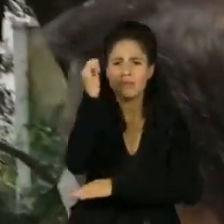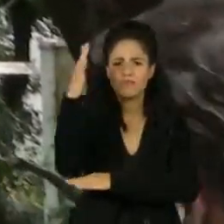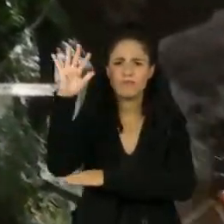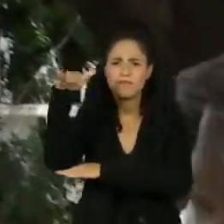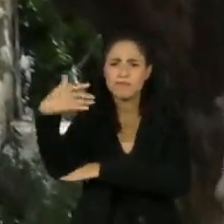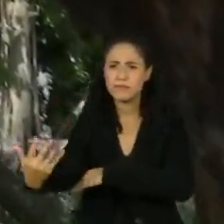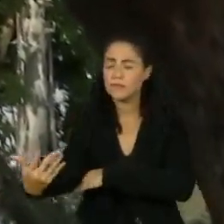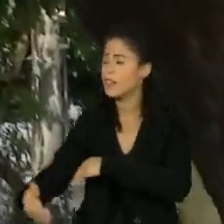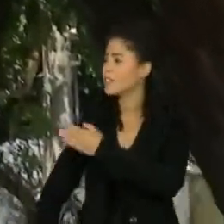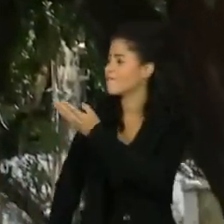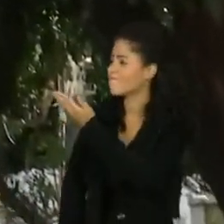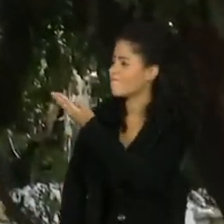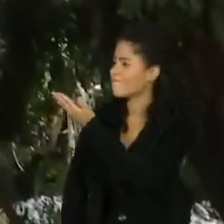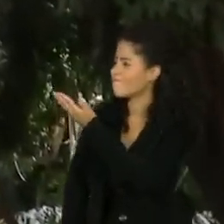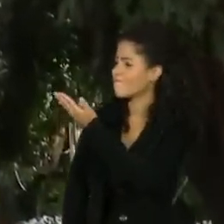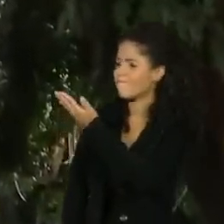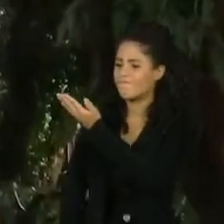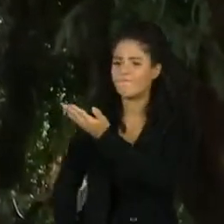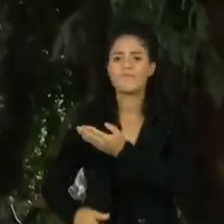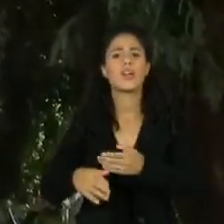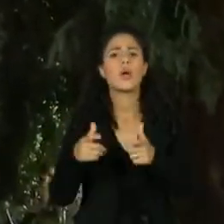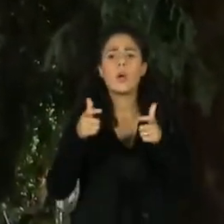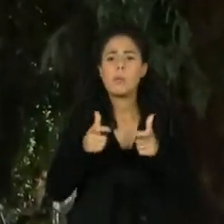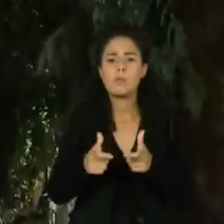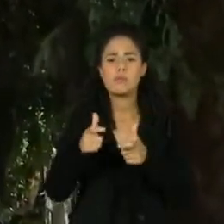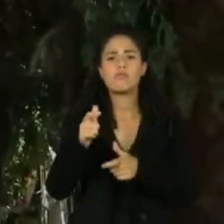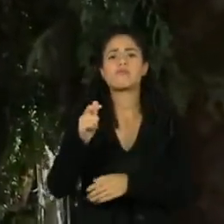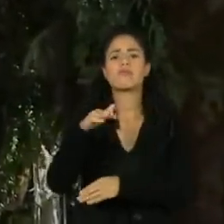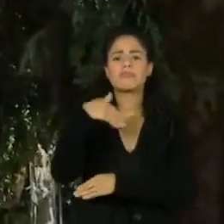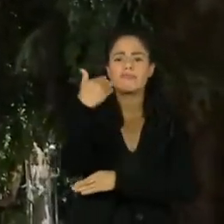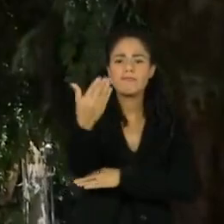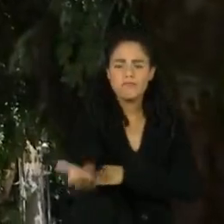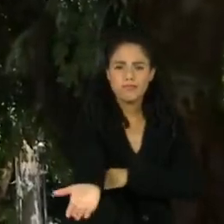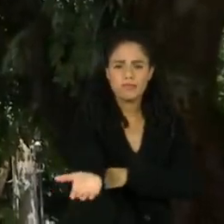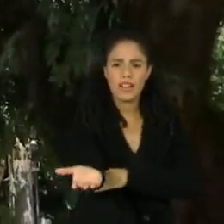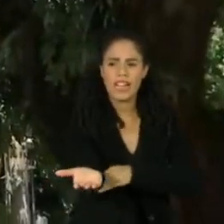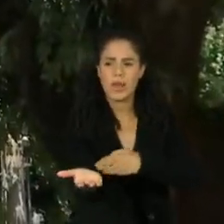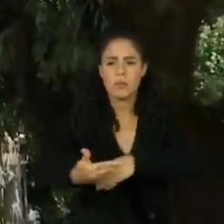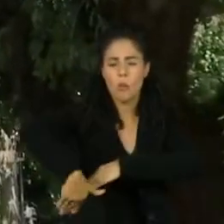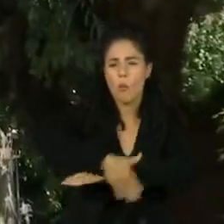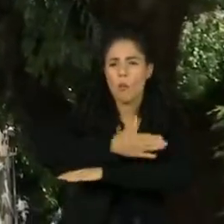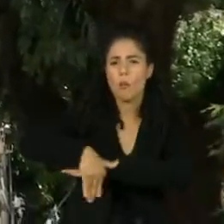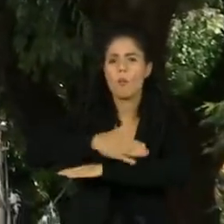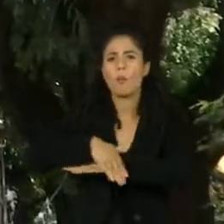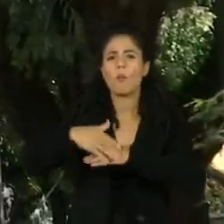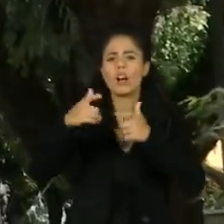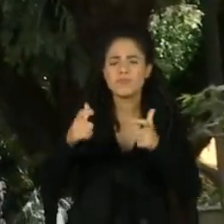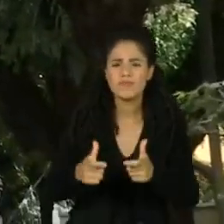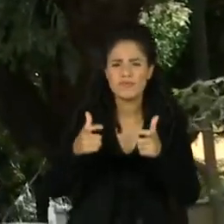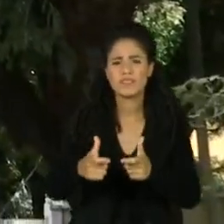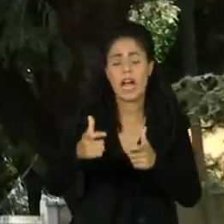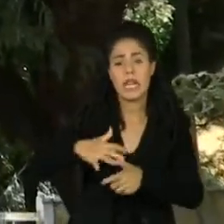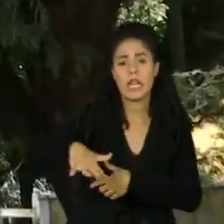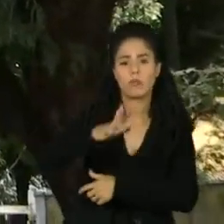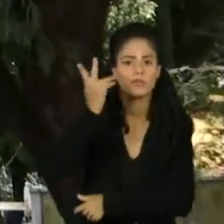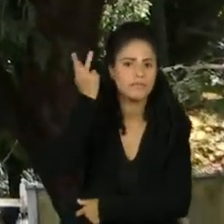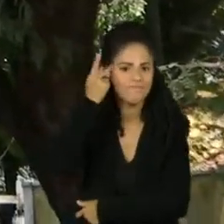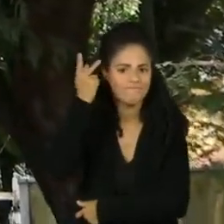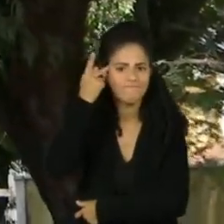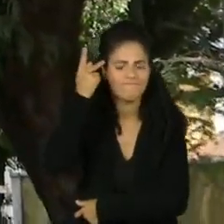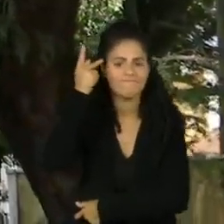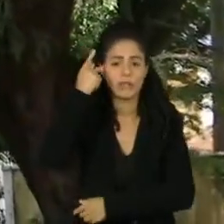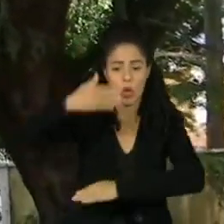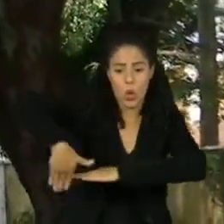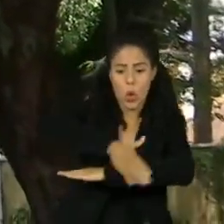do estrago provocado por uma queda de árvore. Essa grande árvore que fica aqui na rua Alfonso Bovera, na zona oeste, algumas